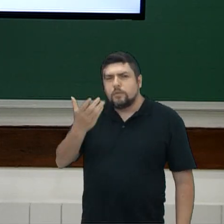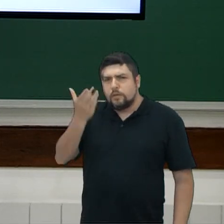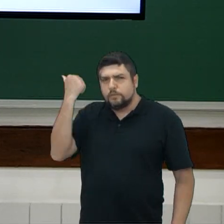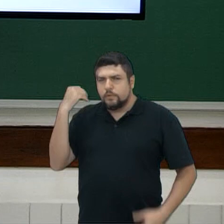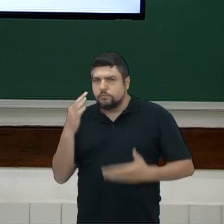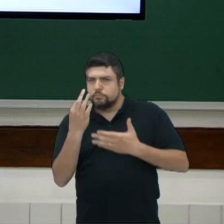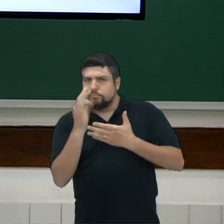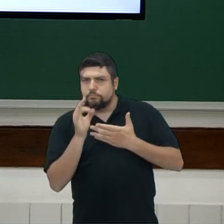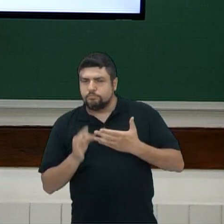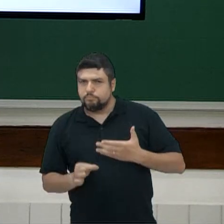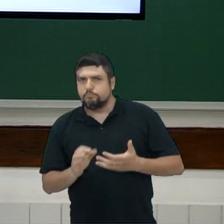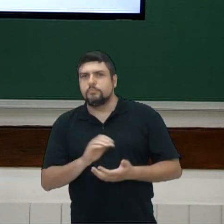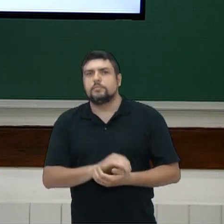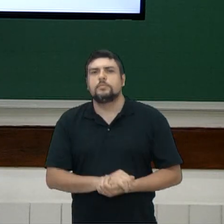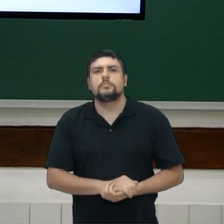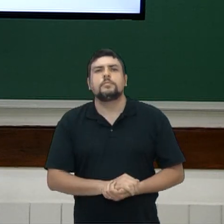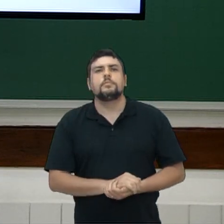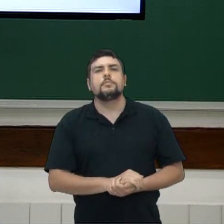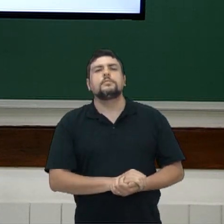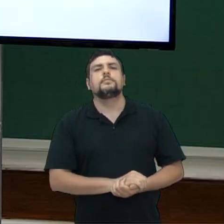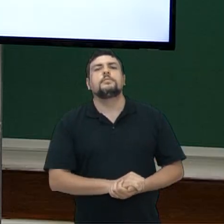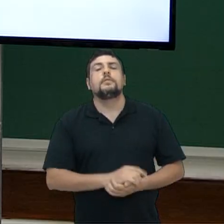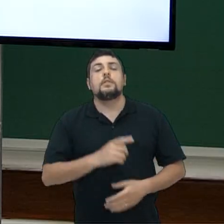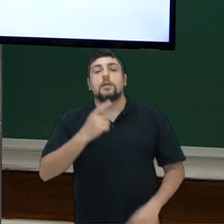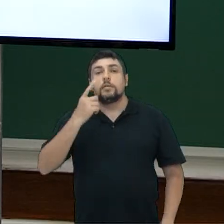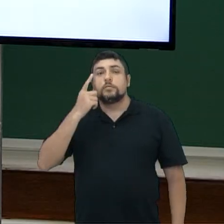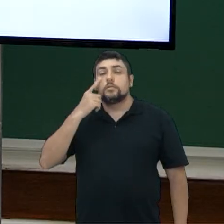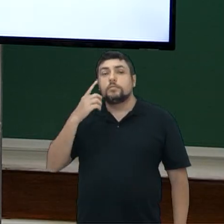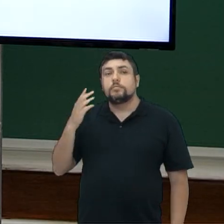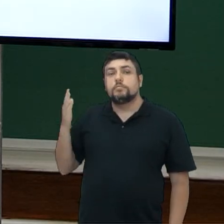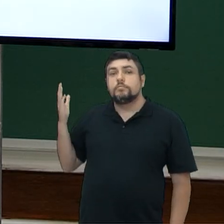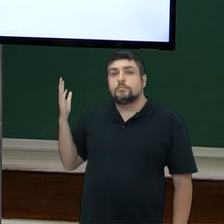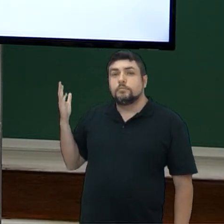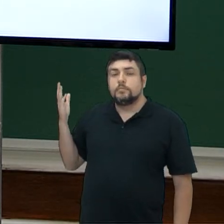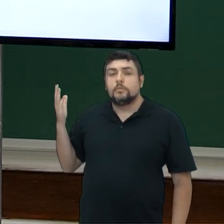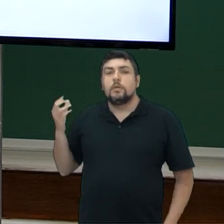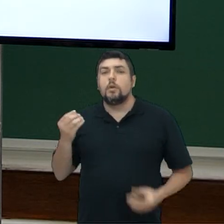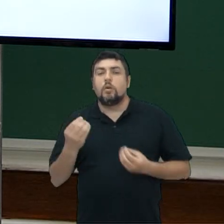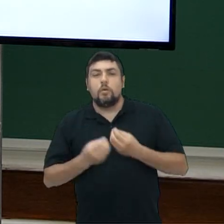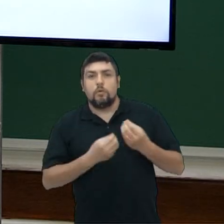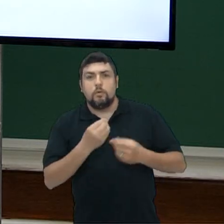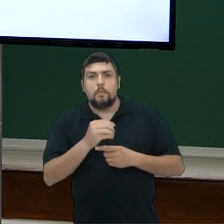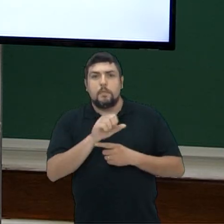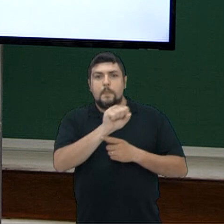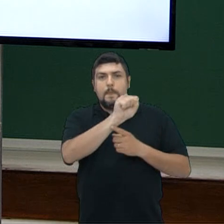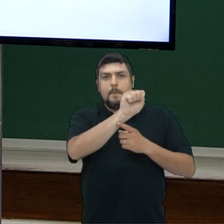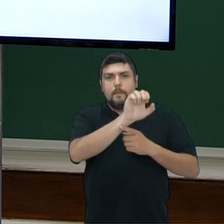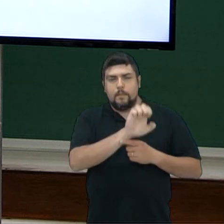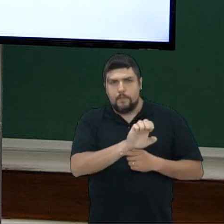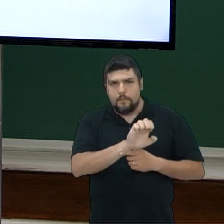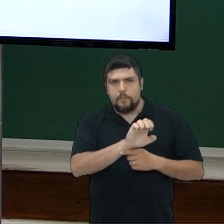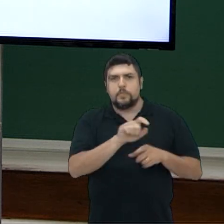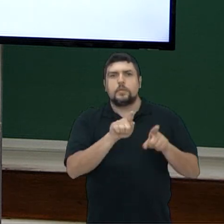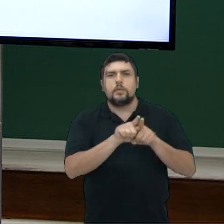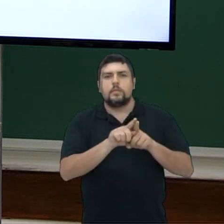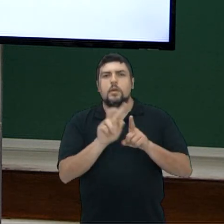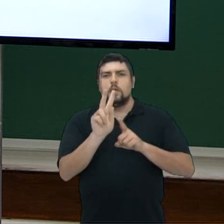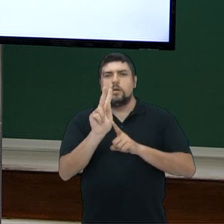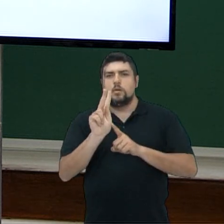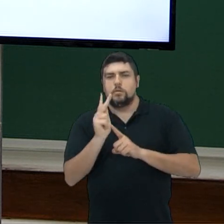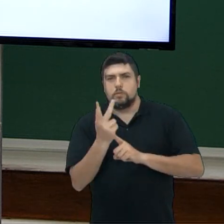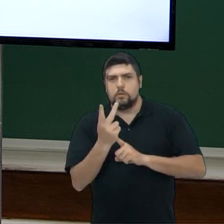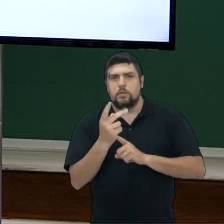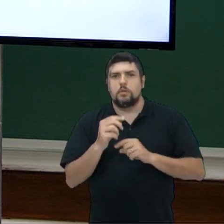exercício com vocês? Vamos lá então, galera. Você tem que fazer a ligação entre o selênio e o hidrogênio